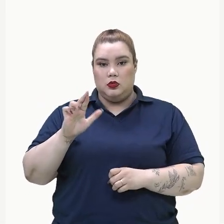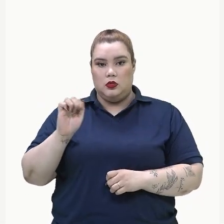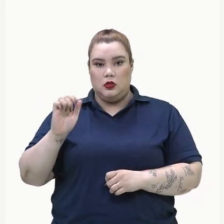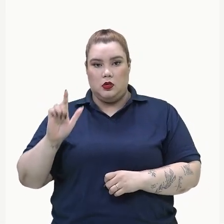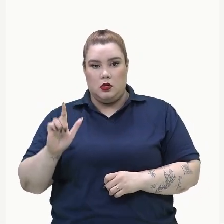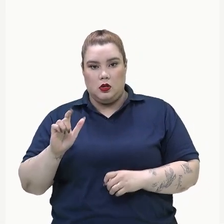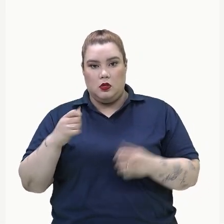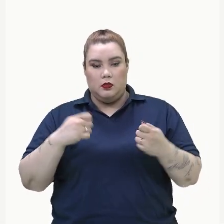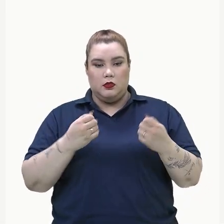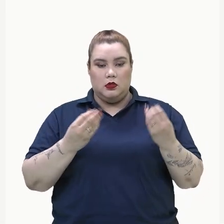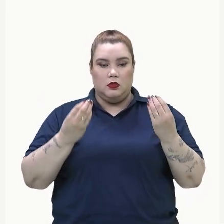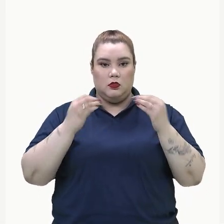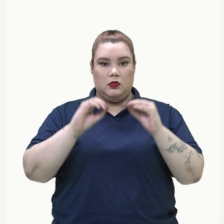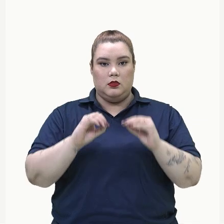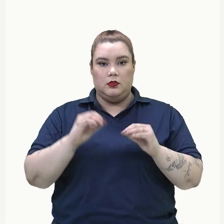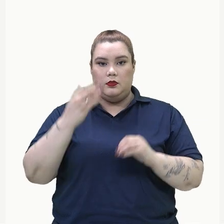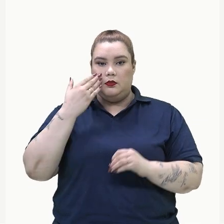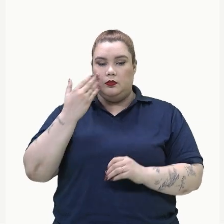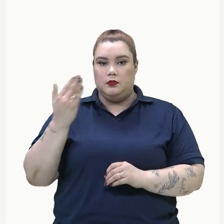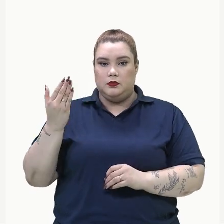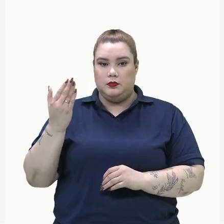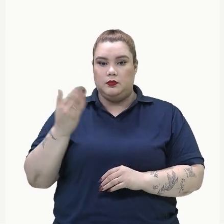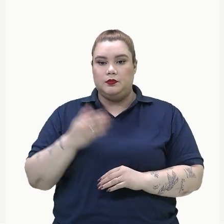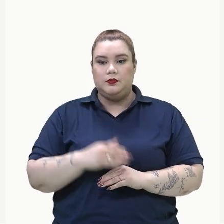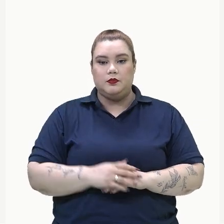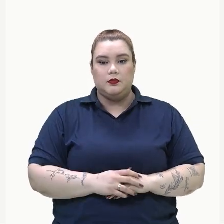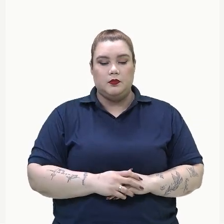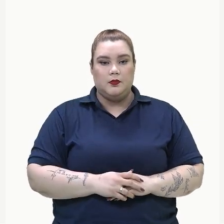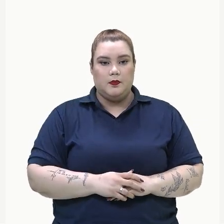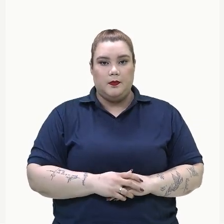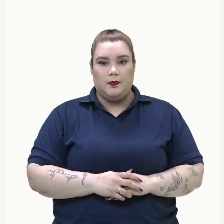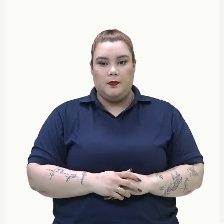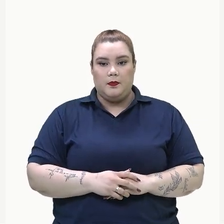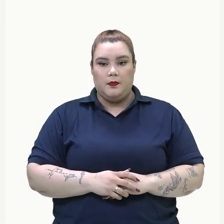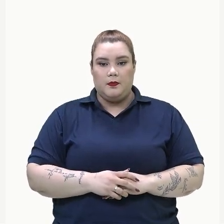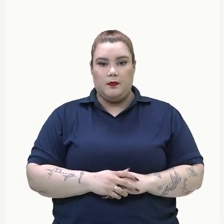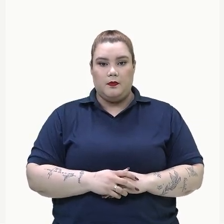então dessa forma, né? Olha só,